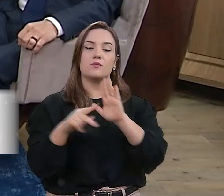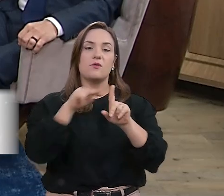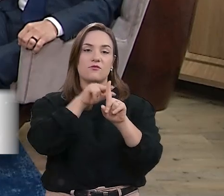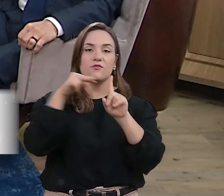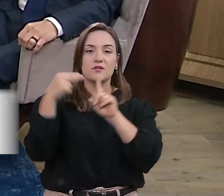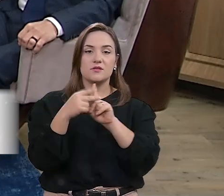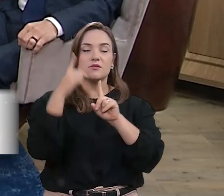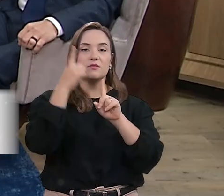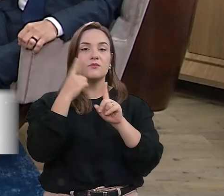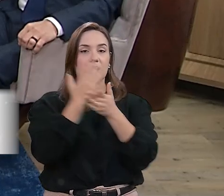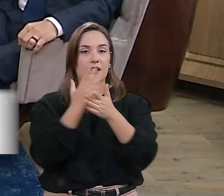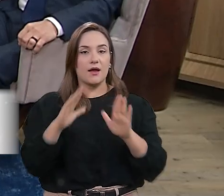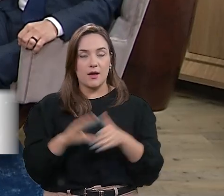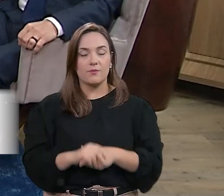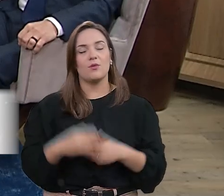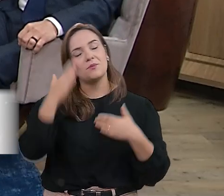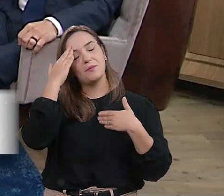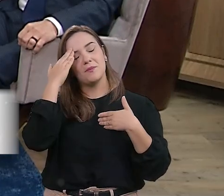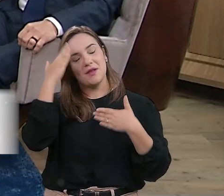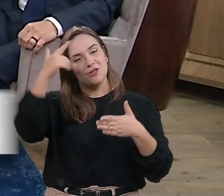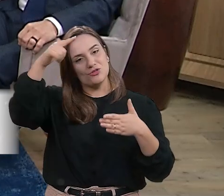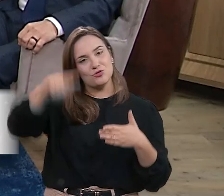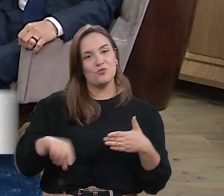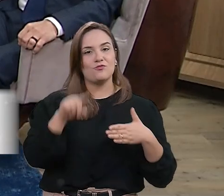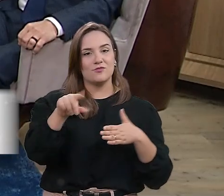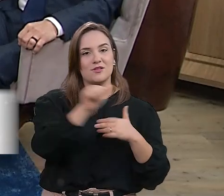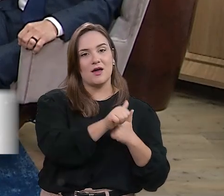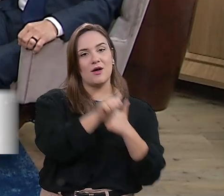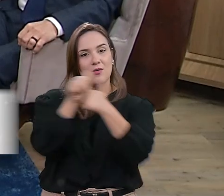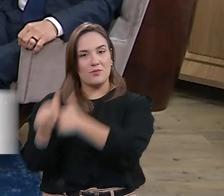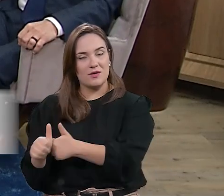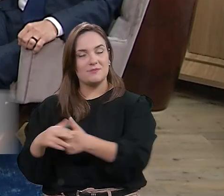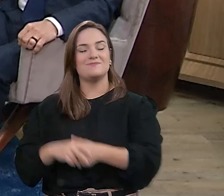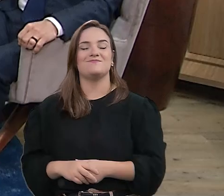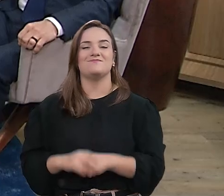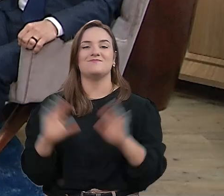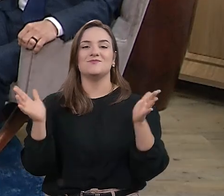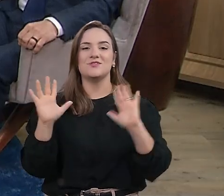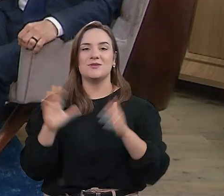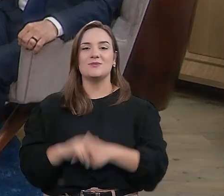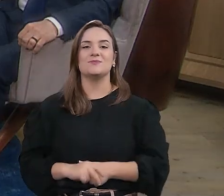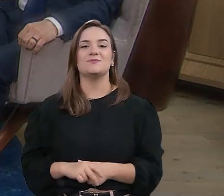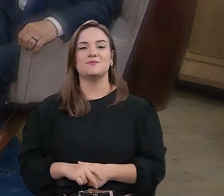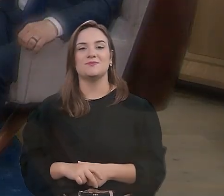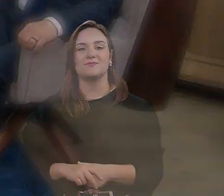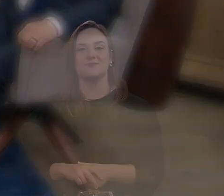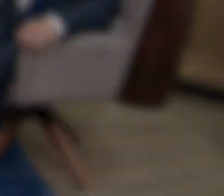Parlamentar termina aqui. Obrigado mais uma vez pela sua companhia. Até a próxima.